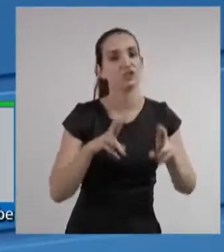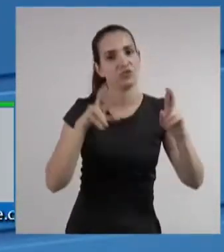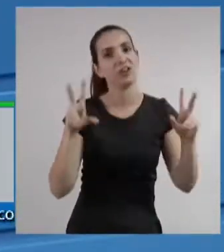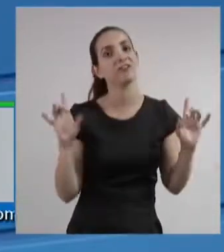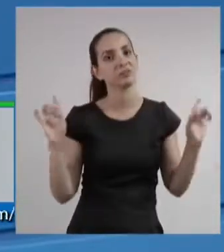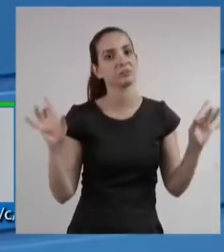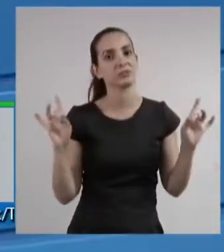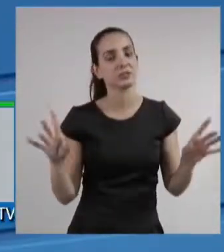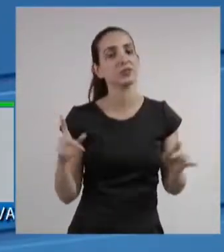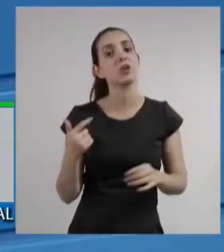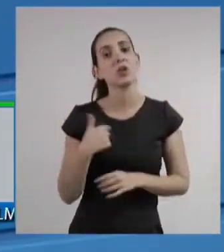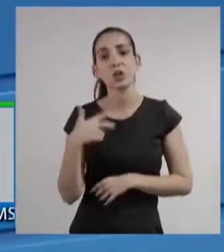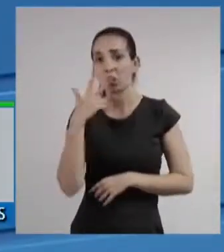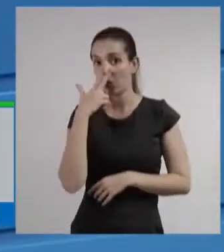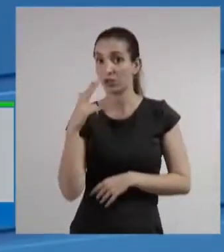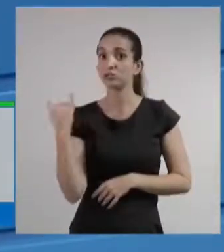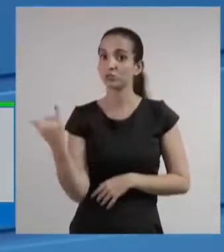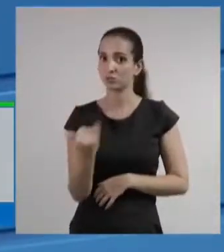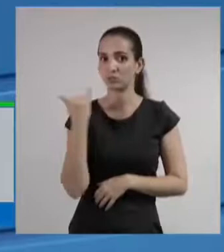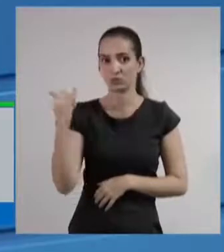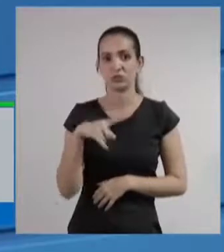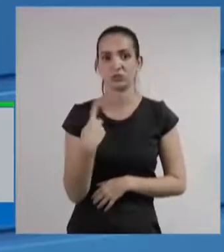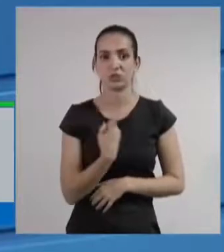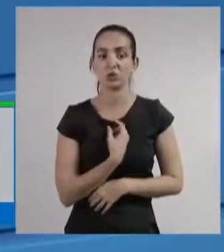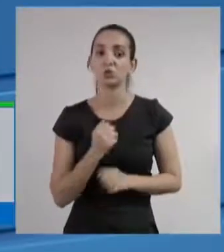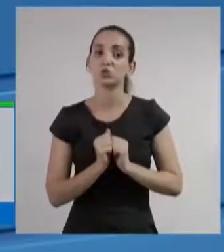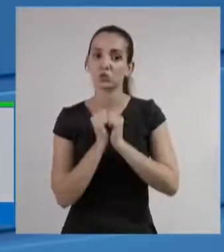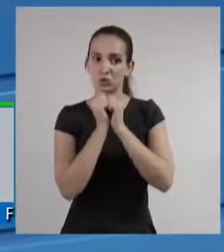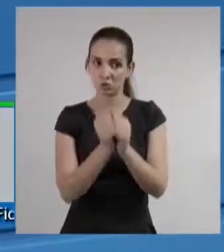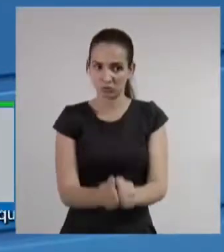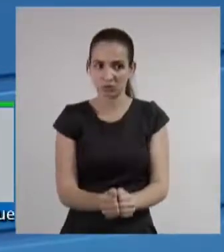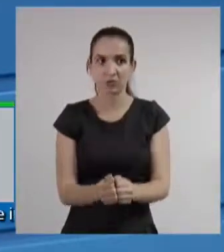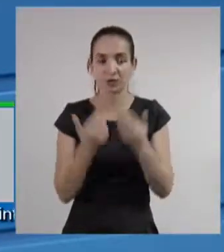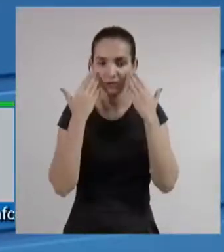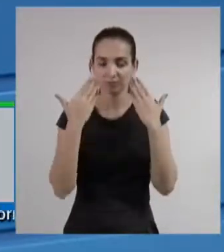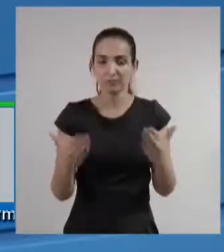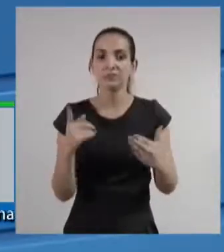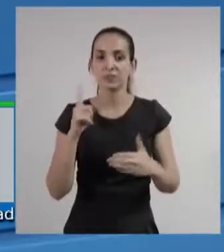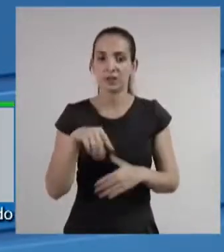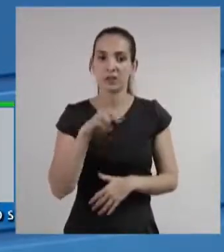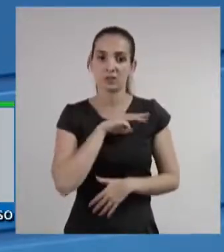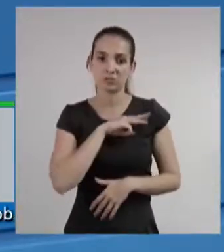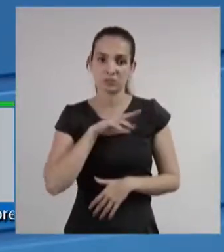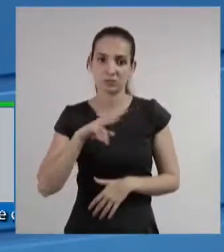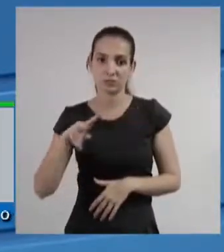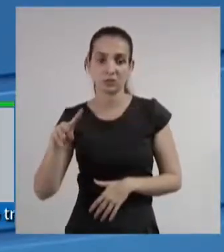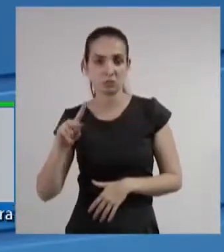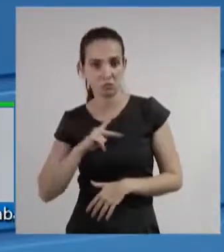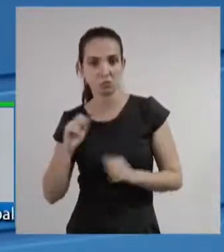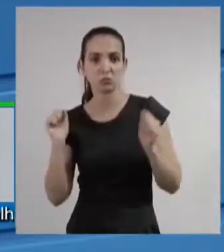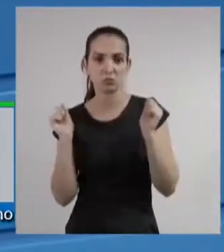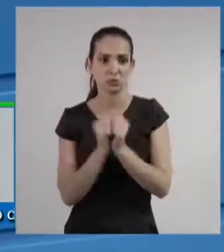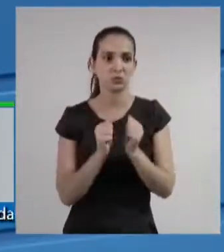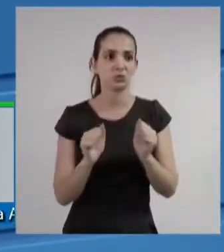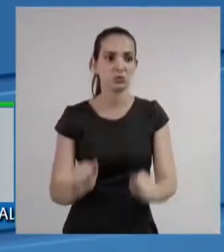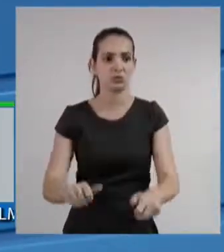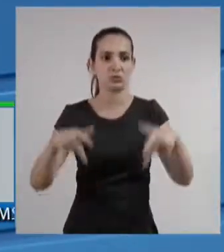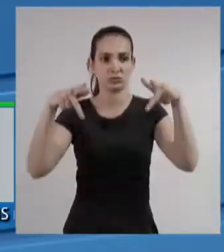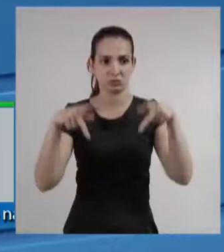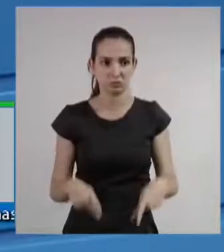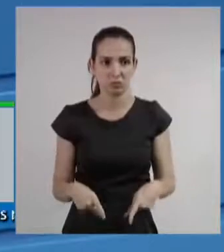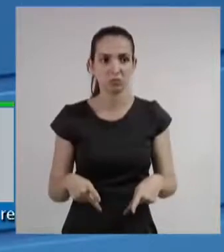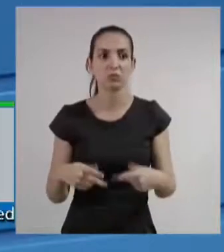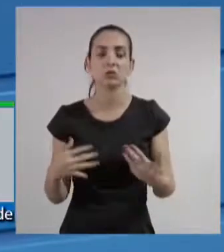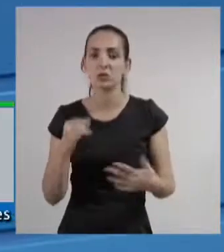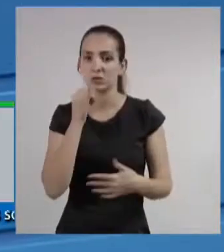a gente participar, e aí convido, é uma audiência que vai ter, é o Ministério Público. Tem exageros, deputado? Tem.